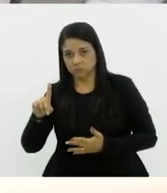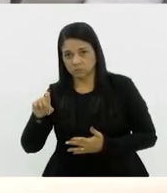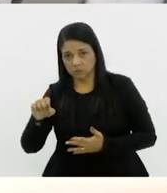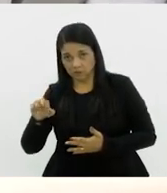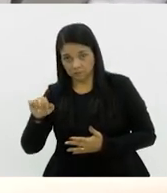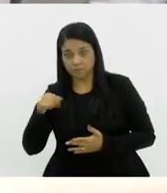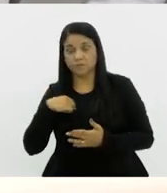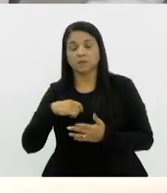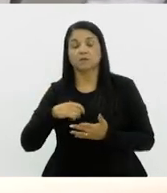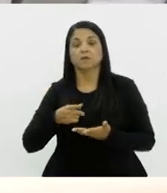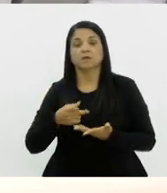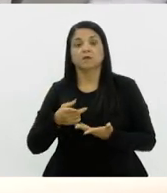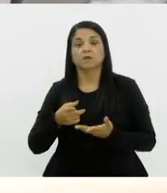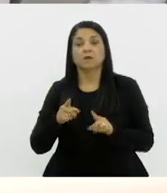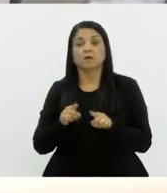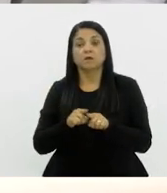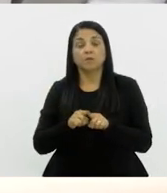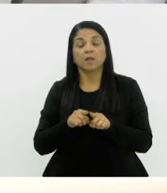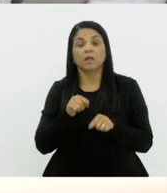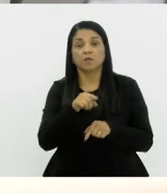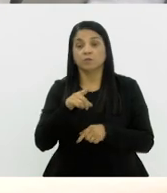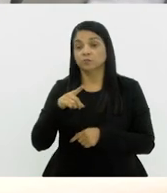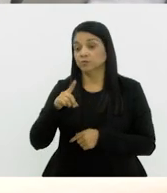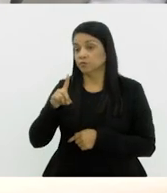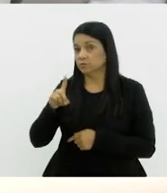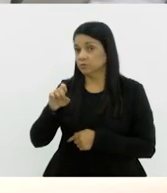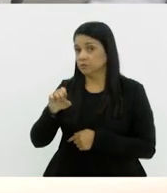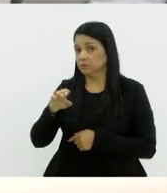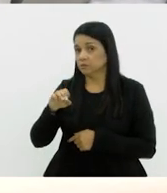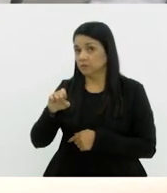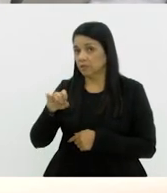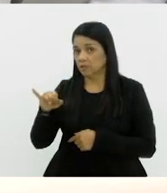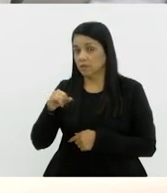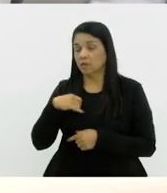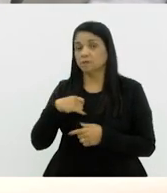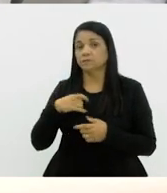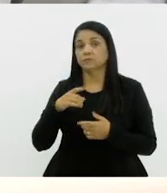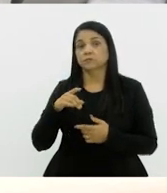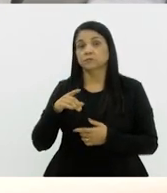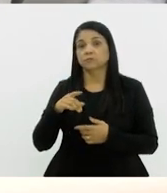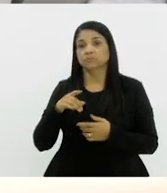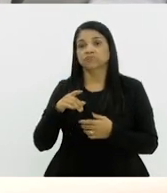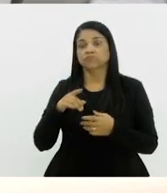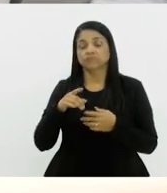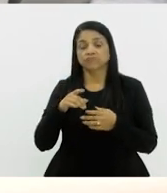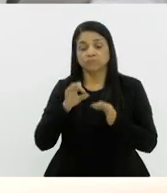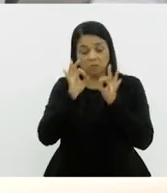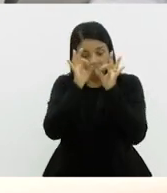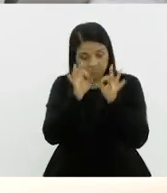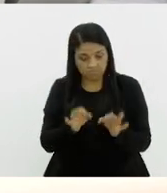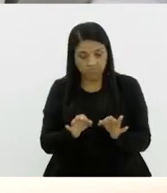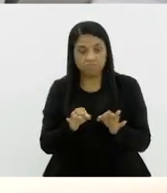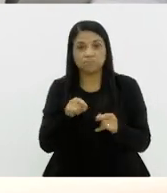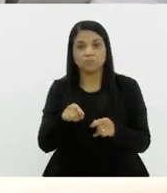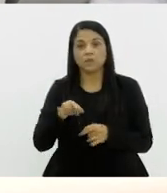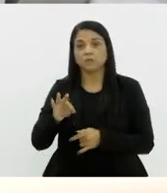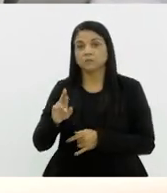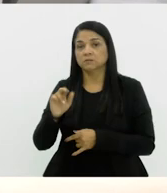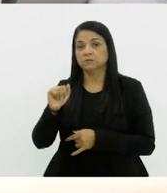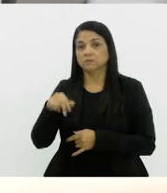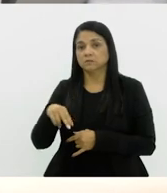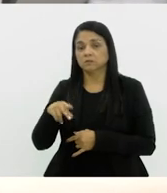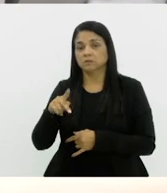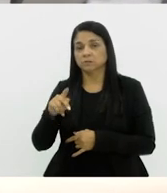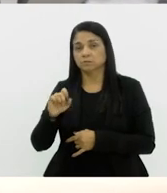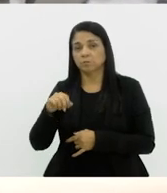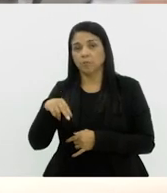orçamentário, estabelecer um transponder específico e não genérico para